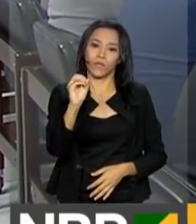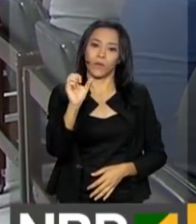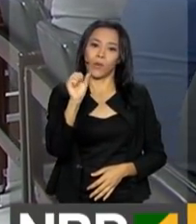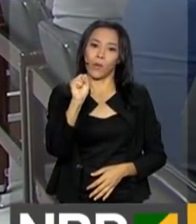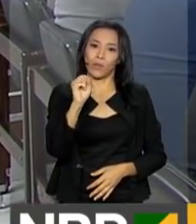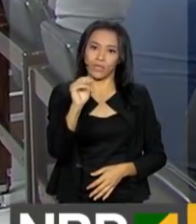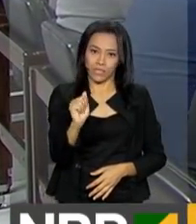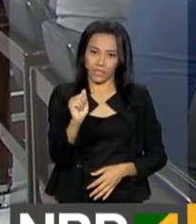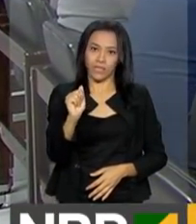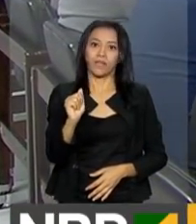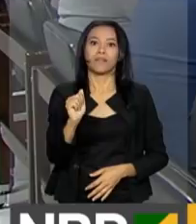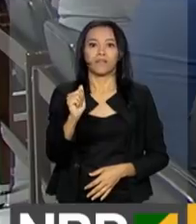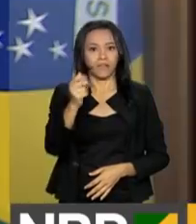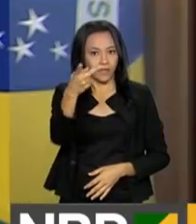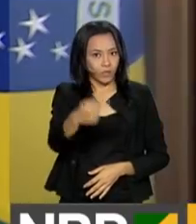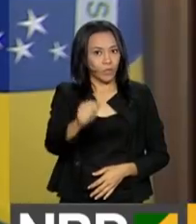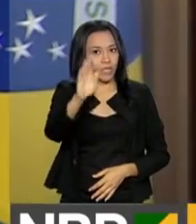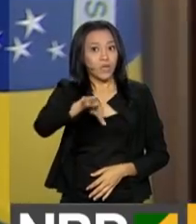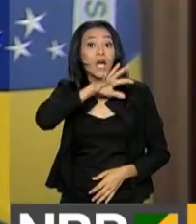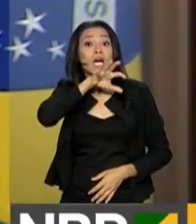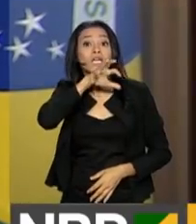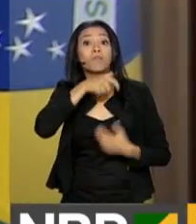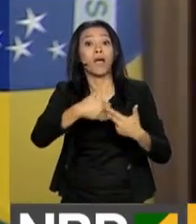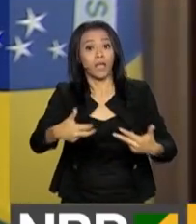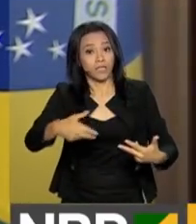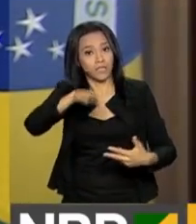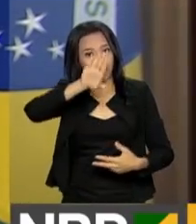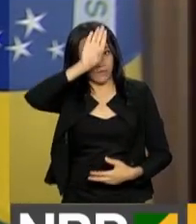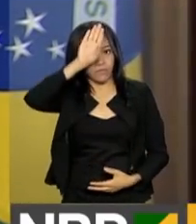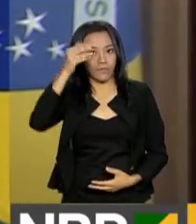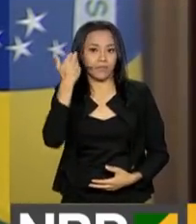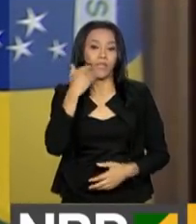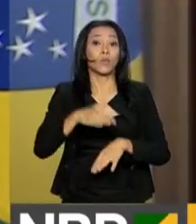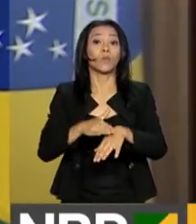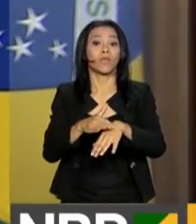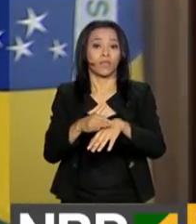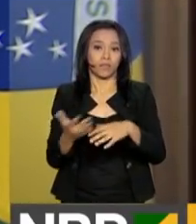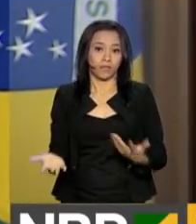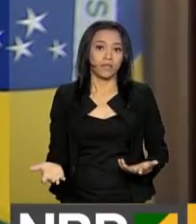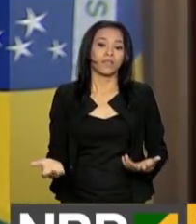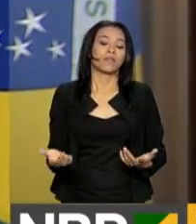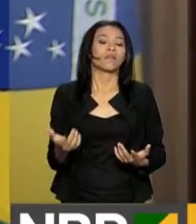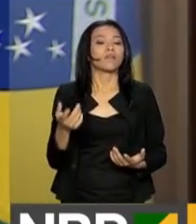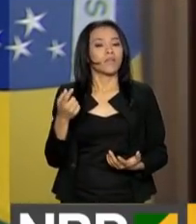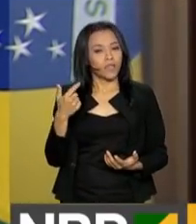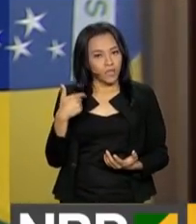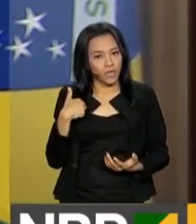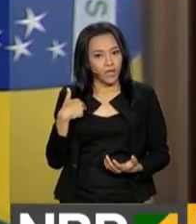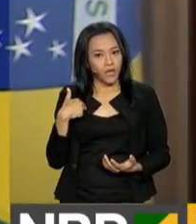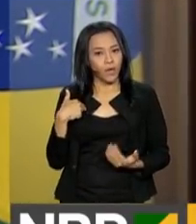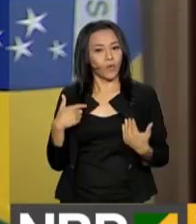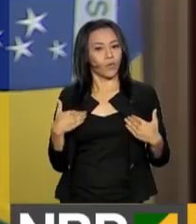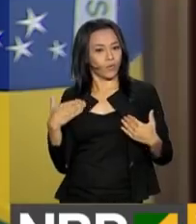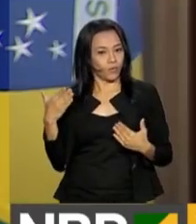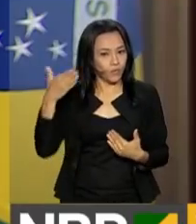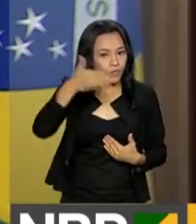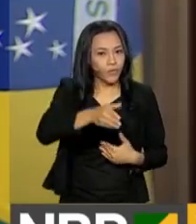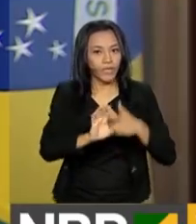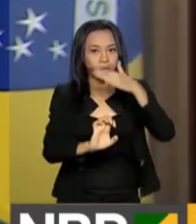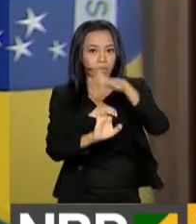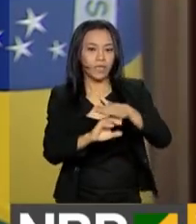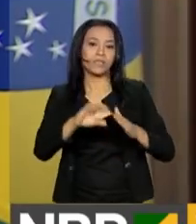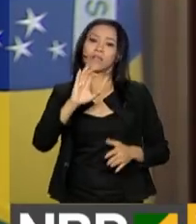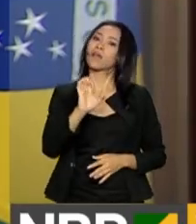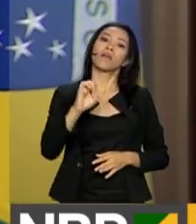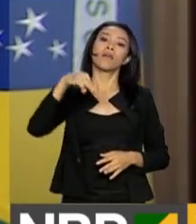a febre aftosa a era o marco esperado eu pude verificar isso quando foi embarcar fomos a embrapa agora